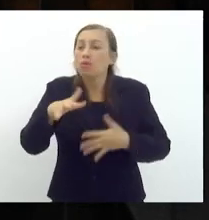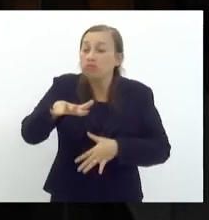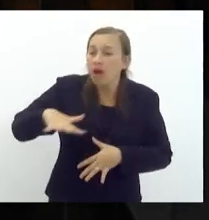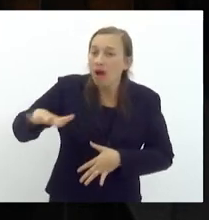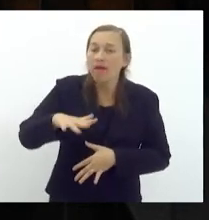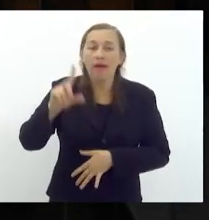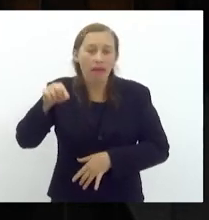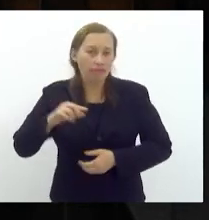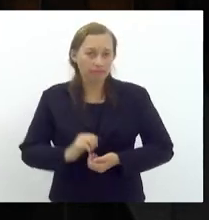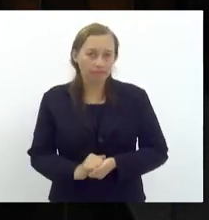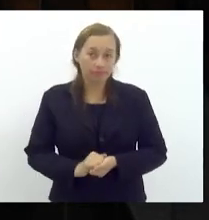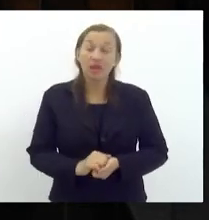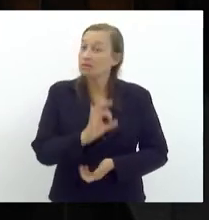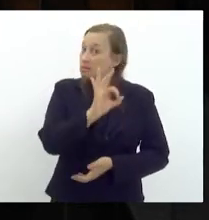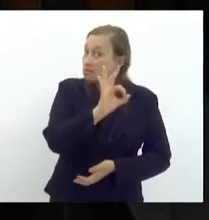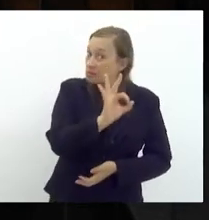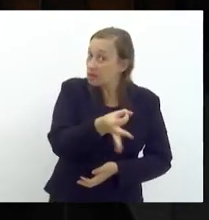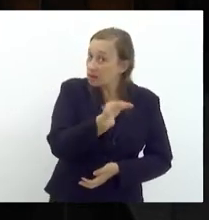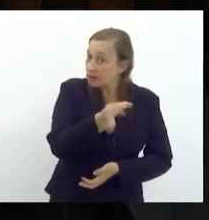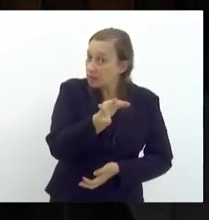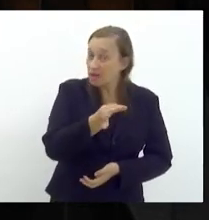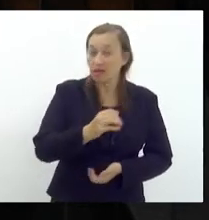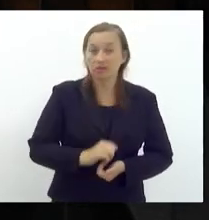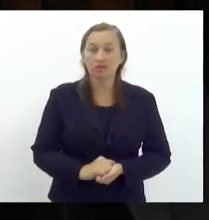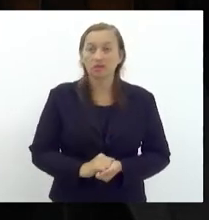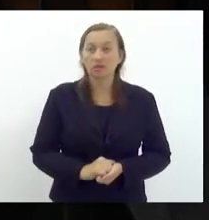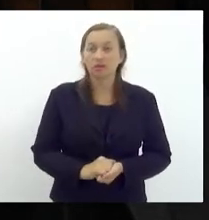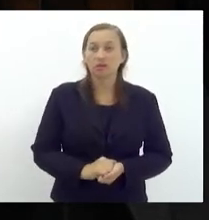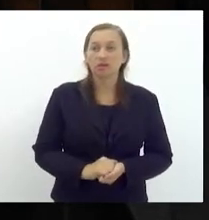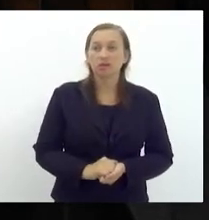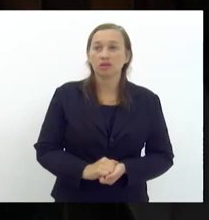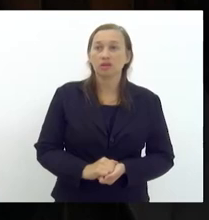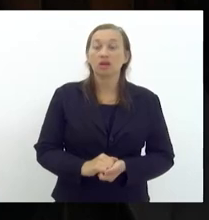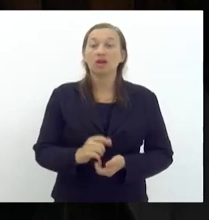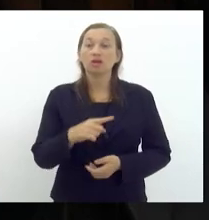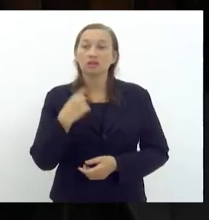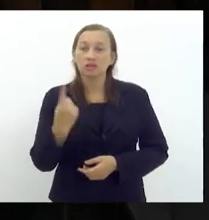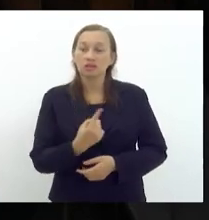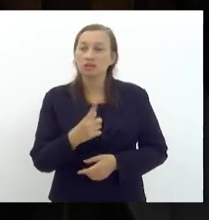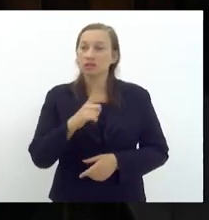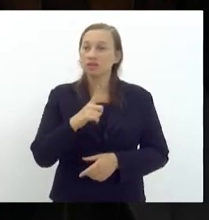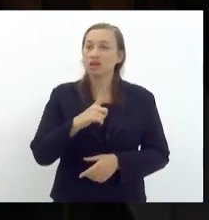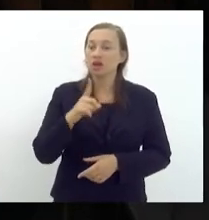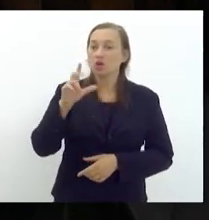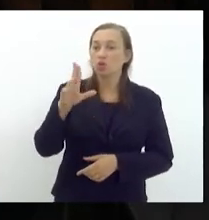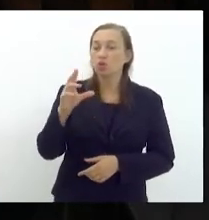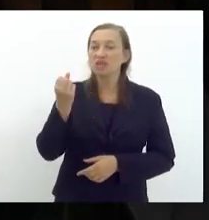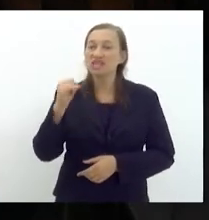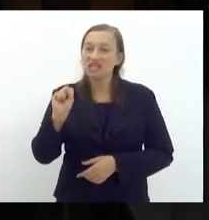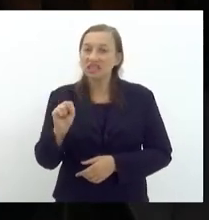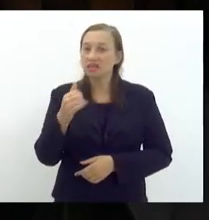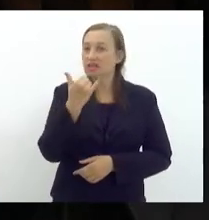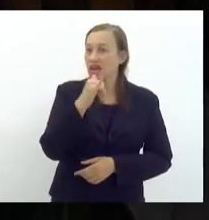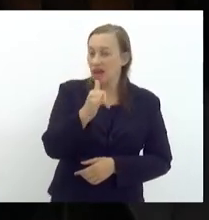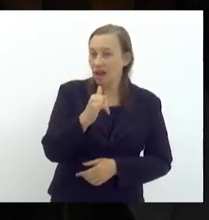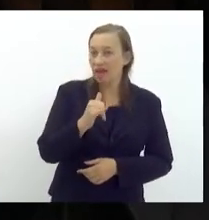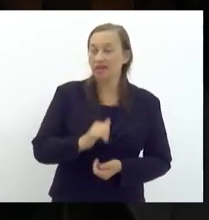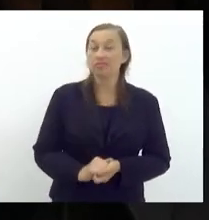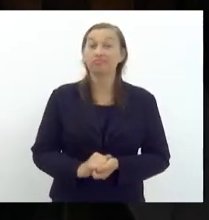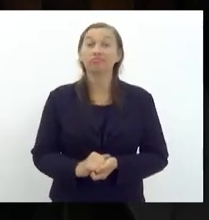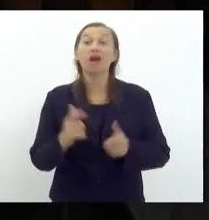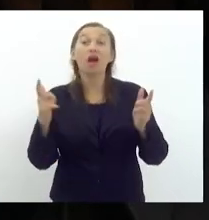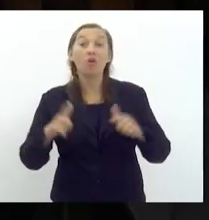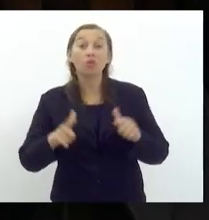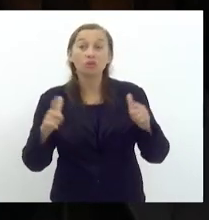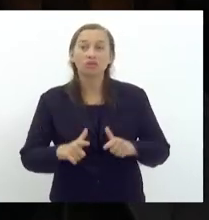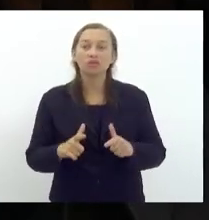essa evidentemente onde estão as nossas usinas termoelétricas e onde estão na região